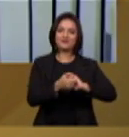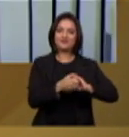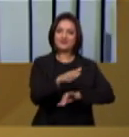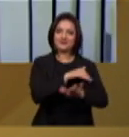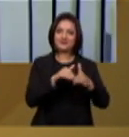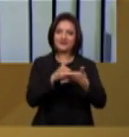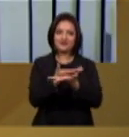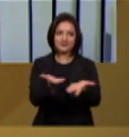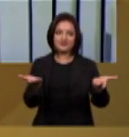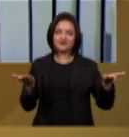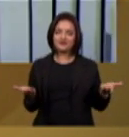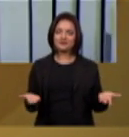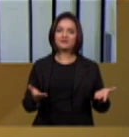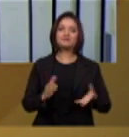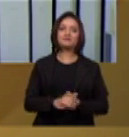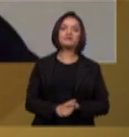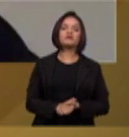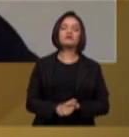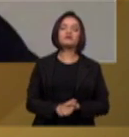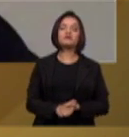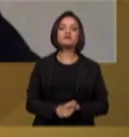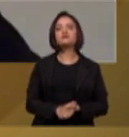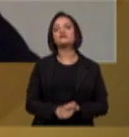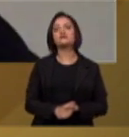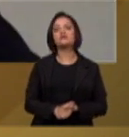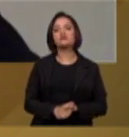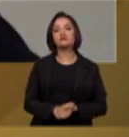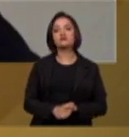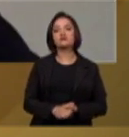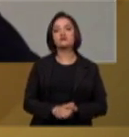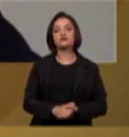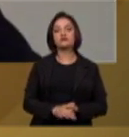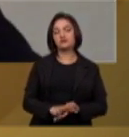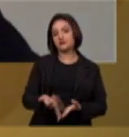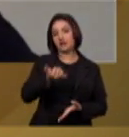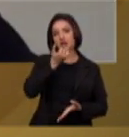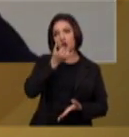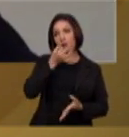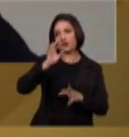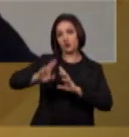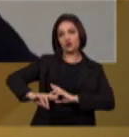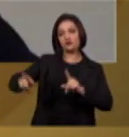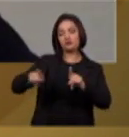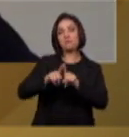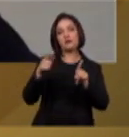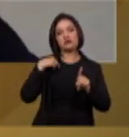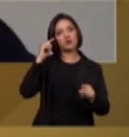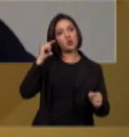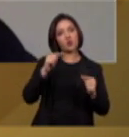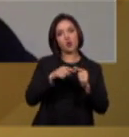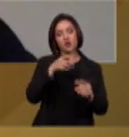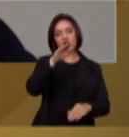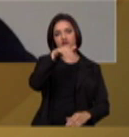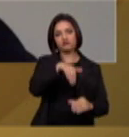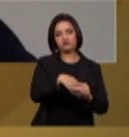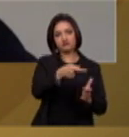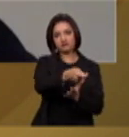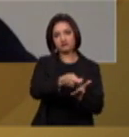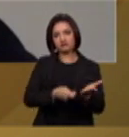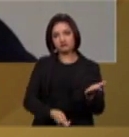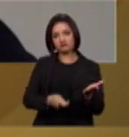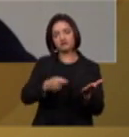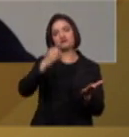os presentes e quero dizer que, com a devida vênia da divergência, acompanho o relator